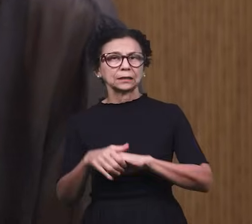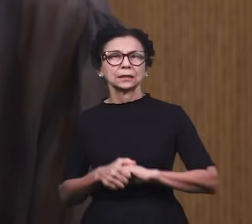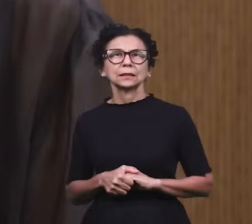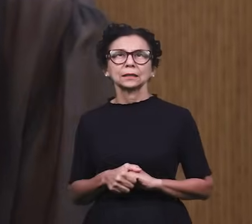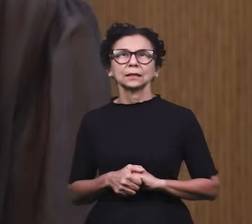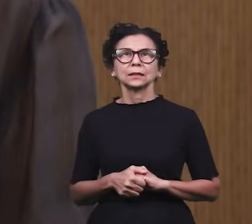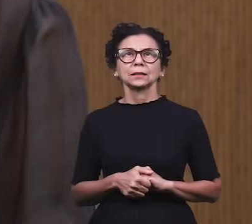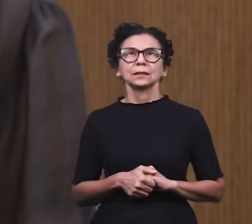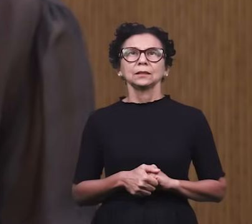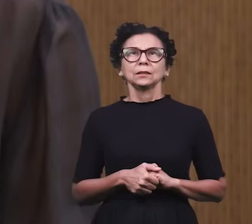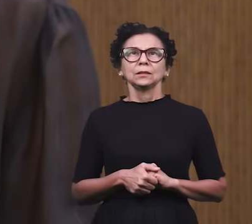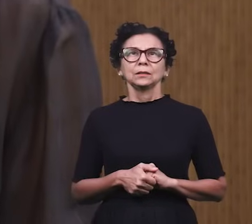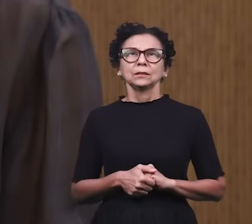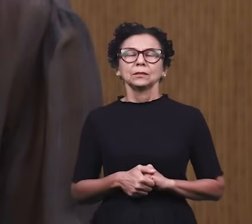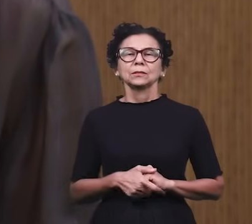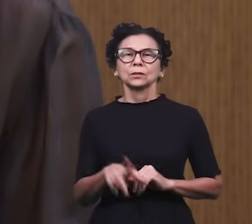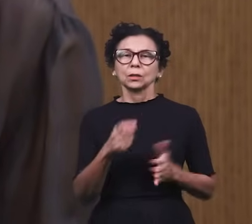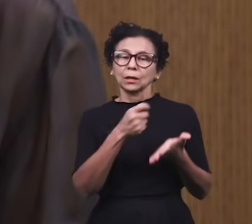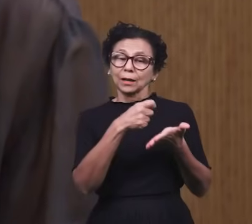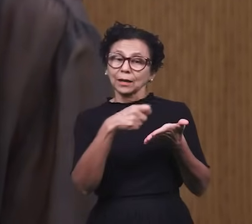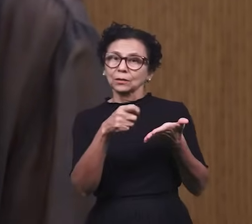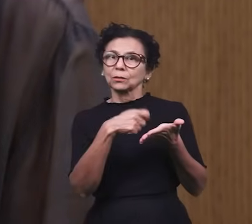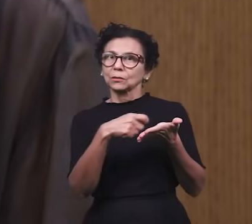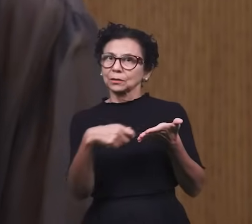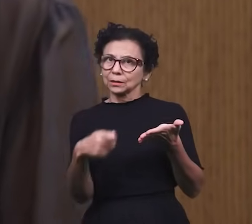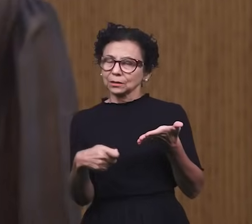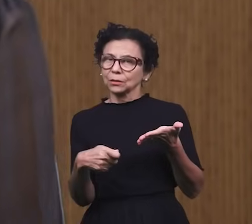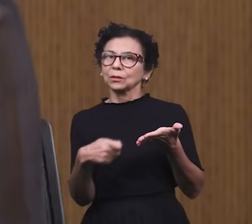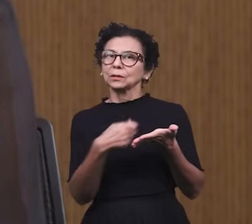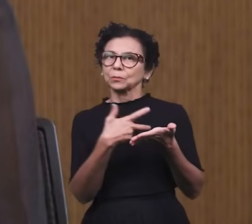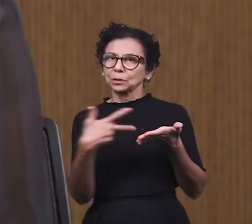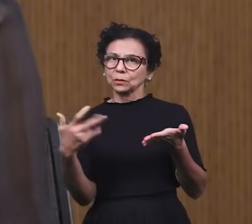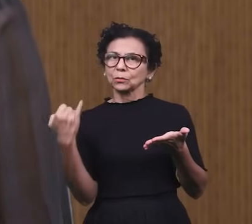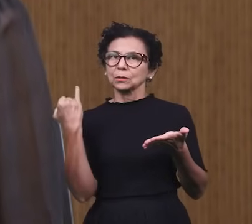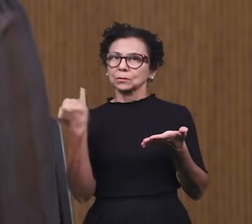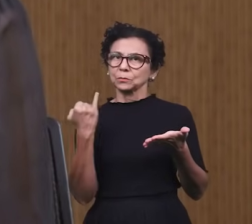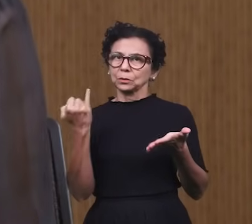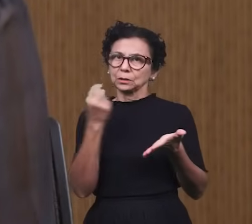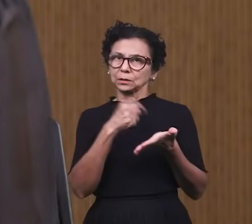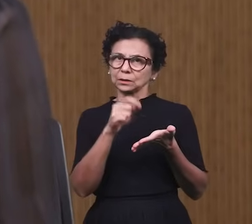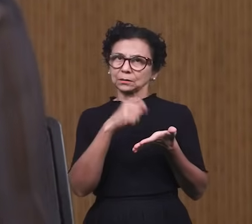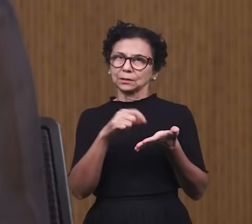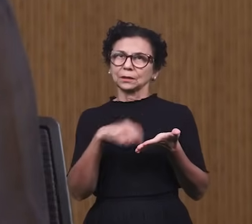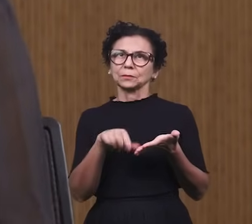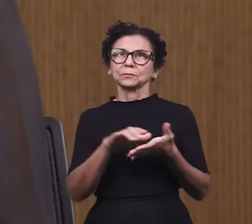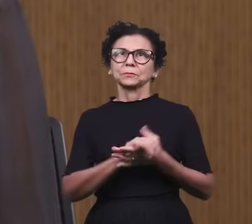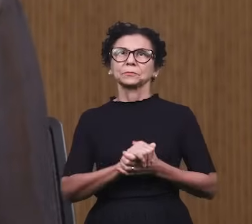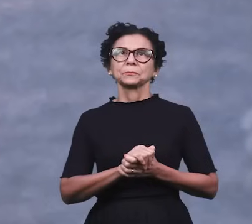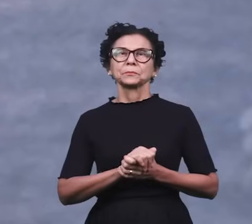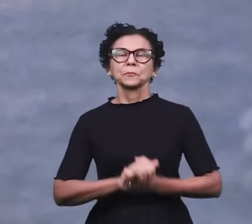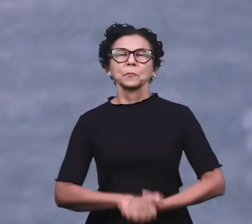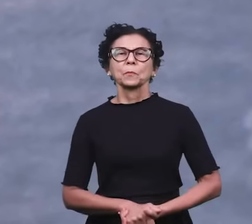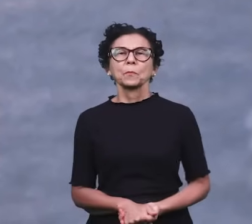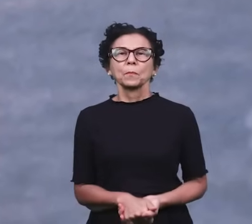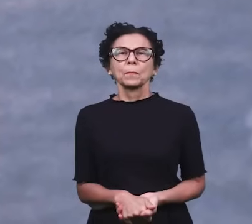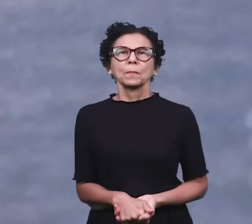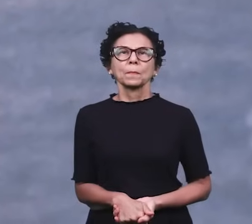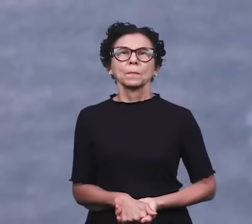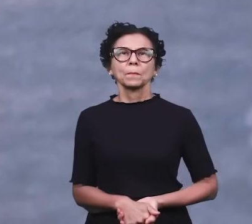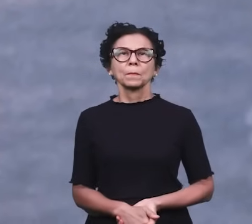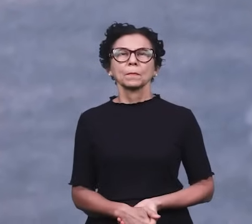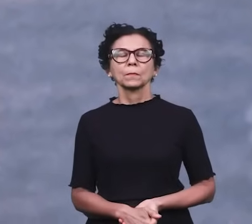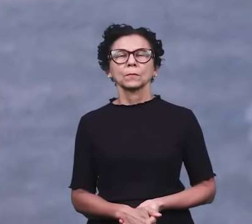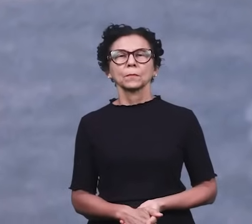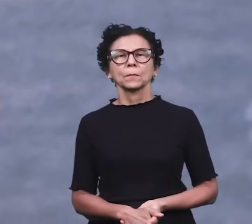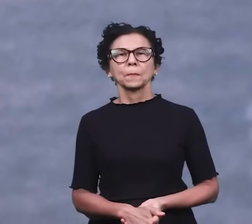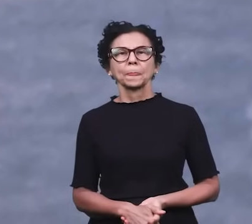as coisas, volta com o seu caderninho aqui de novo, porque tem muita coisa ainda para aprender. O programa está muito bom. Bom, Raíssa, hoje